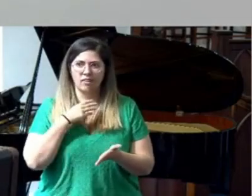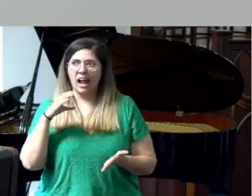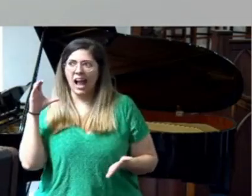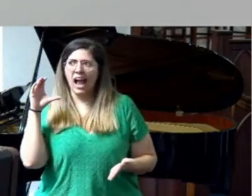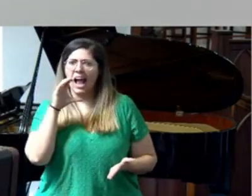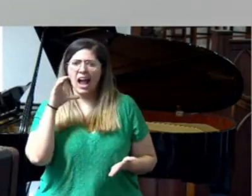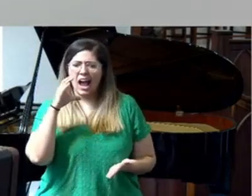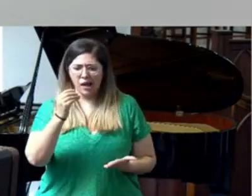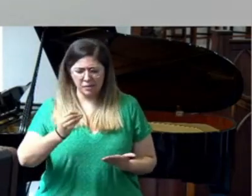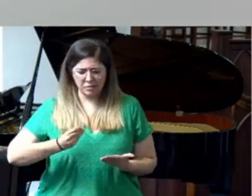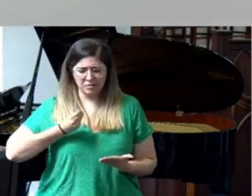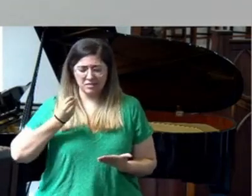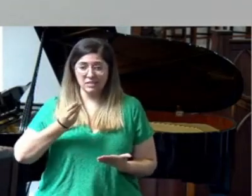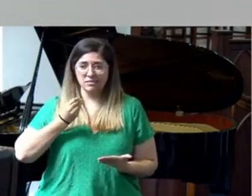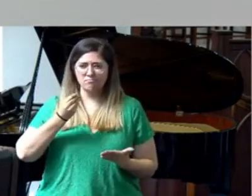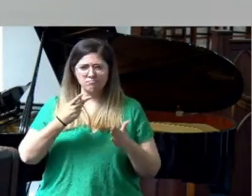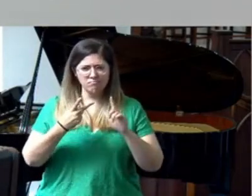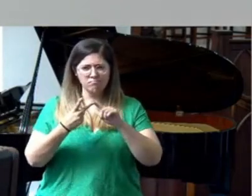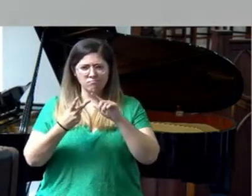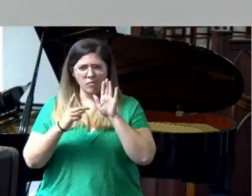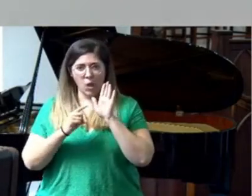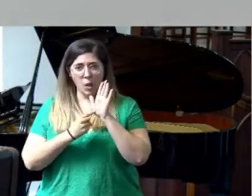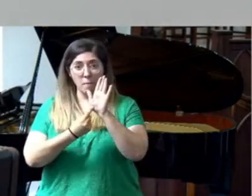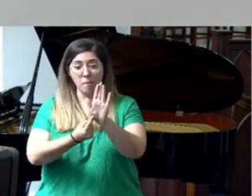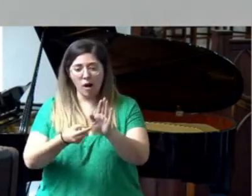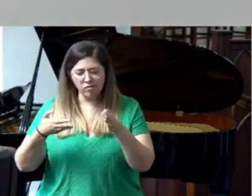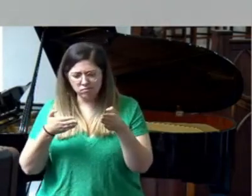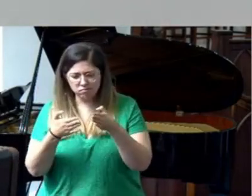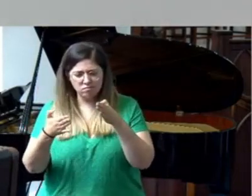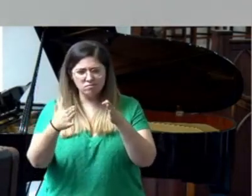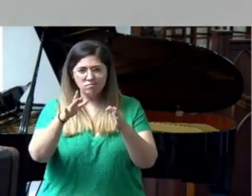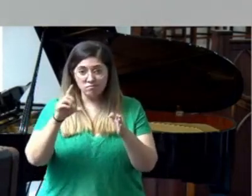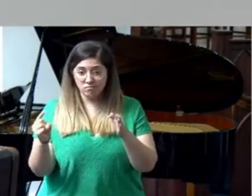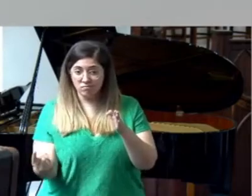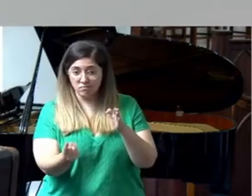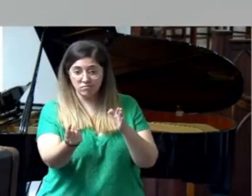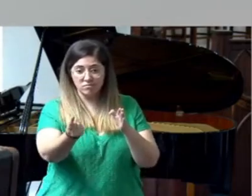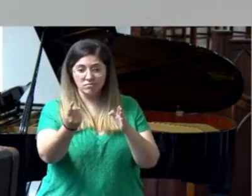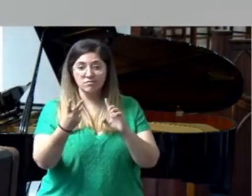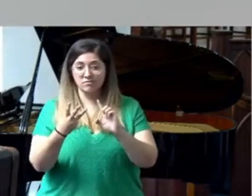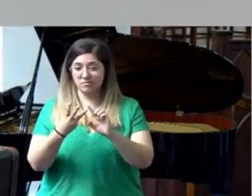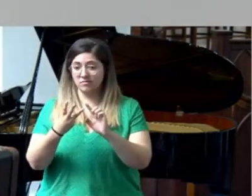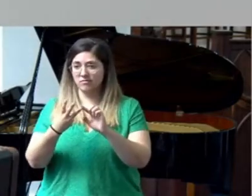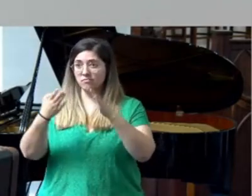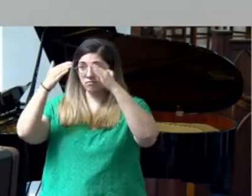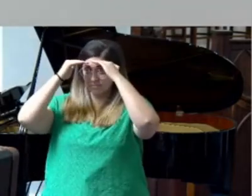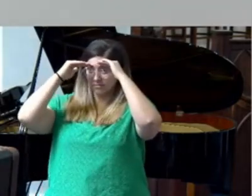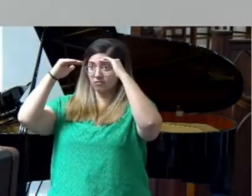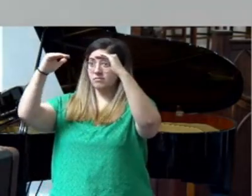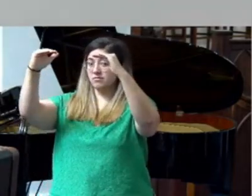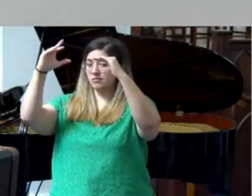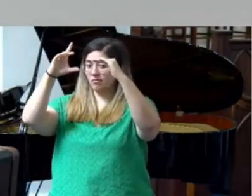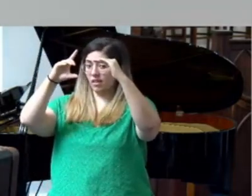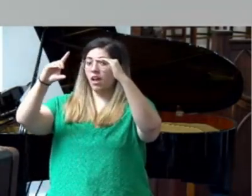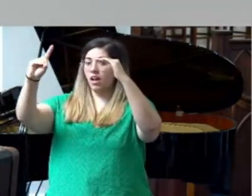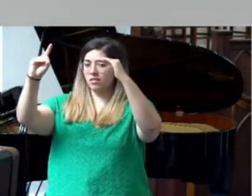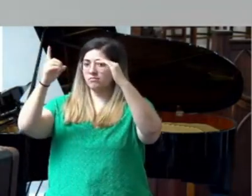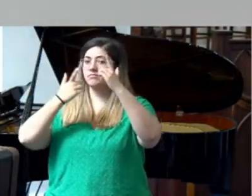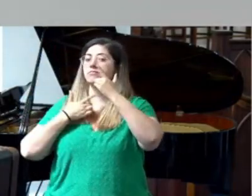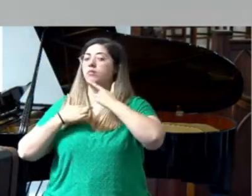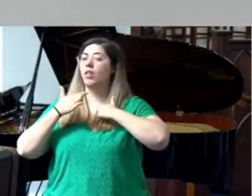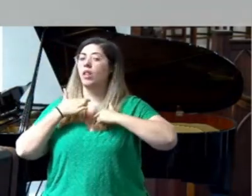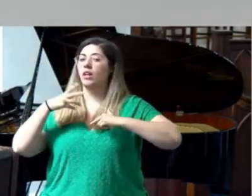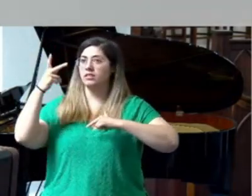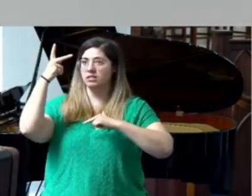da vida é que nos aponta o caminho da eternidade. A submissão à vontade de Deus